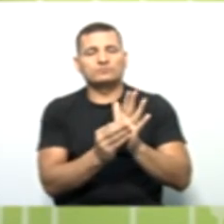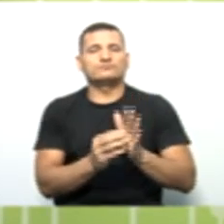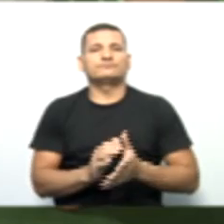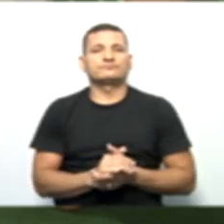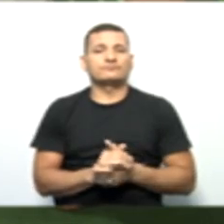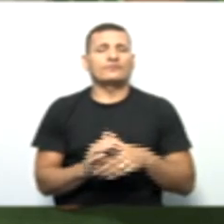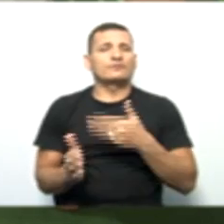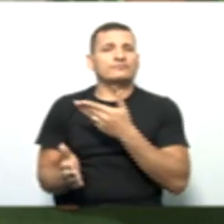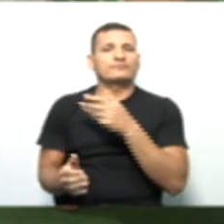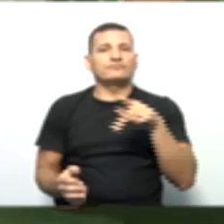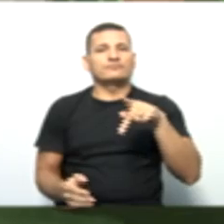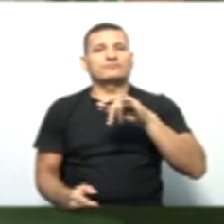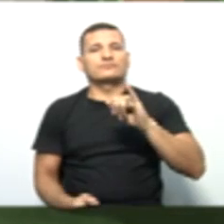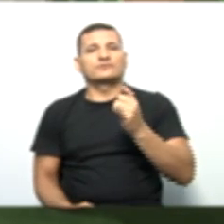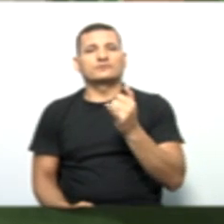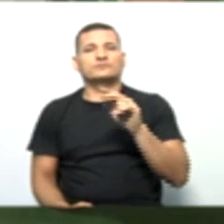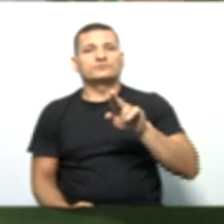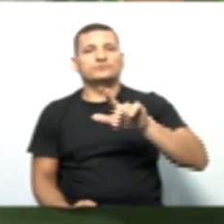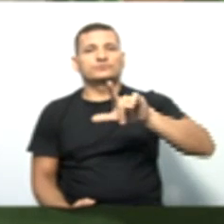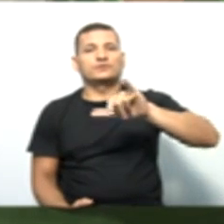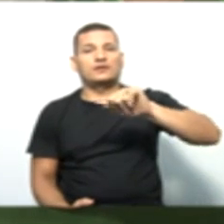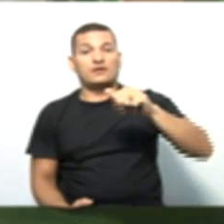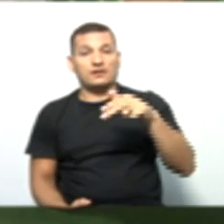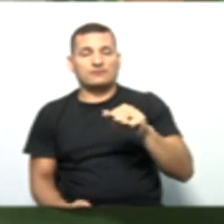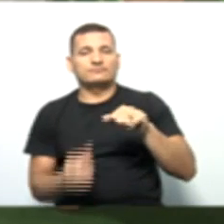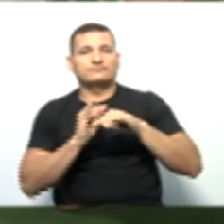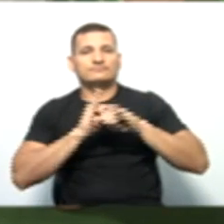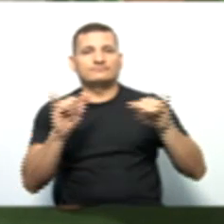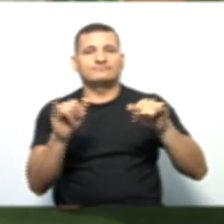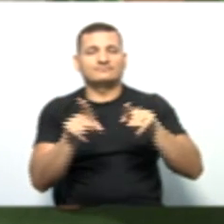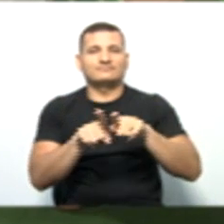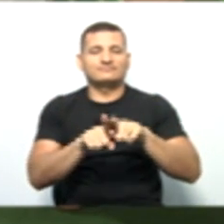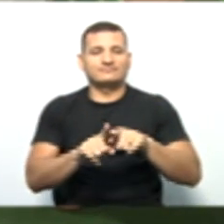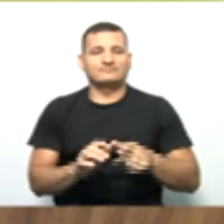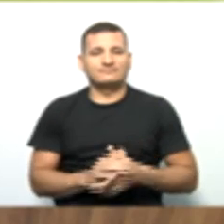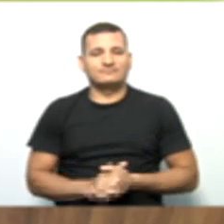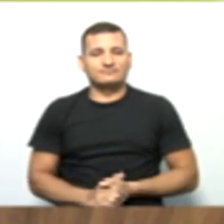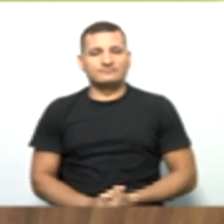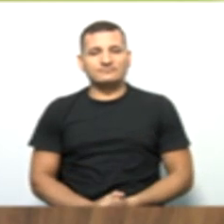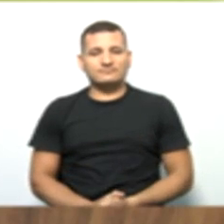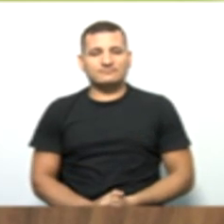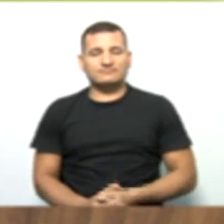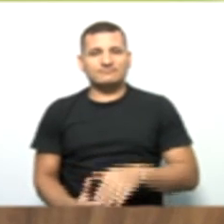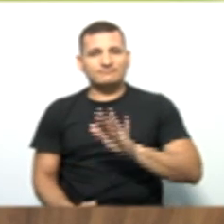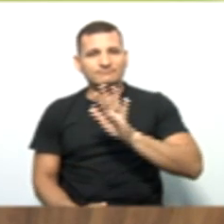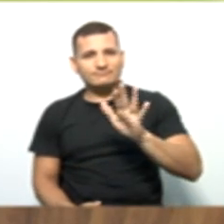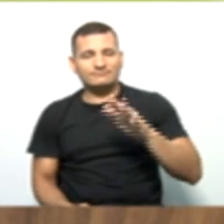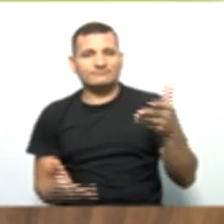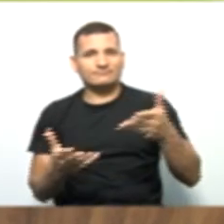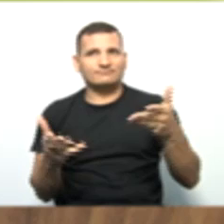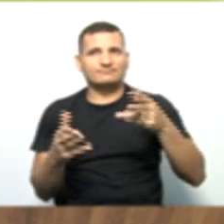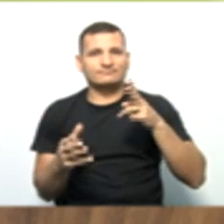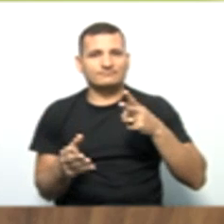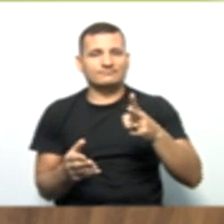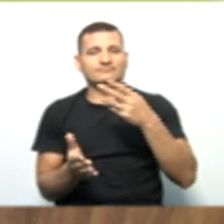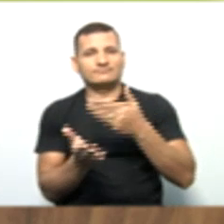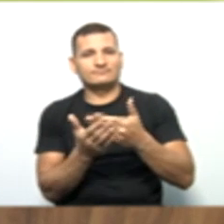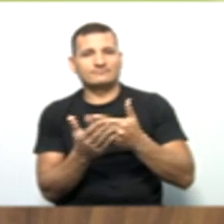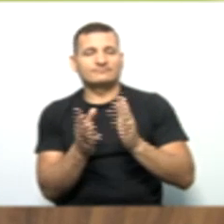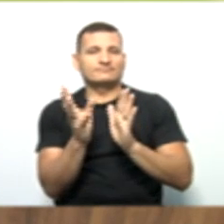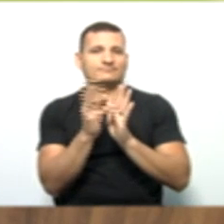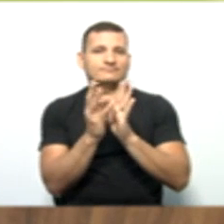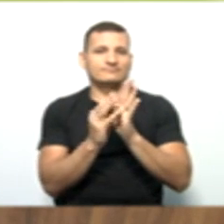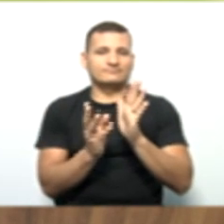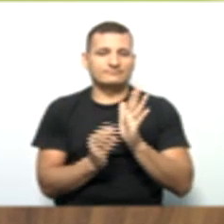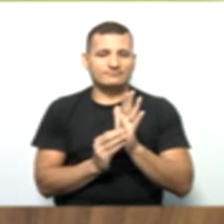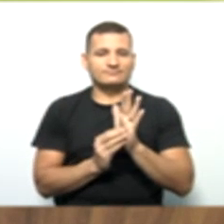para a professora Juliana, né? Poder dar aquele recadinho especial. Exatamente. Então, hoje a gente vai dar continuidade à nossa aula, ao nosso conteúdo,